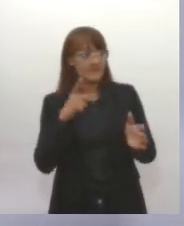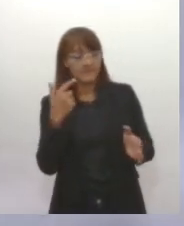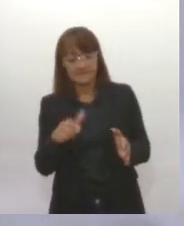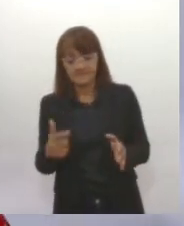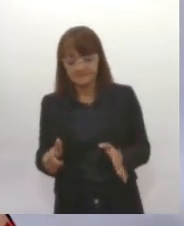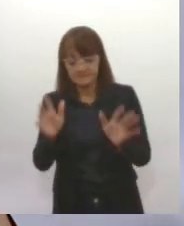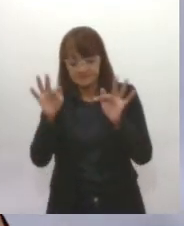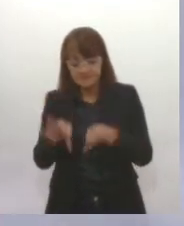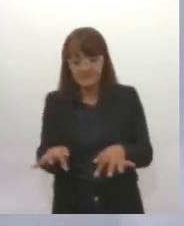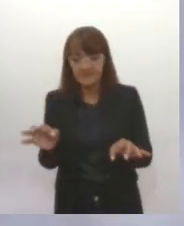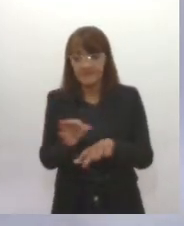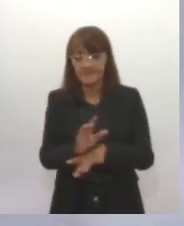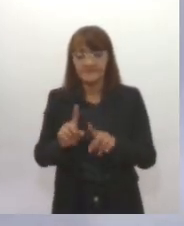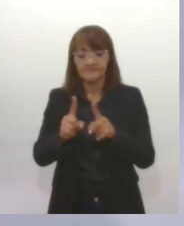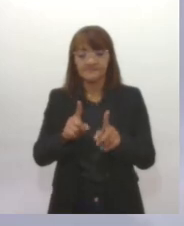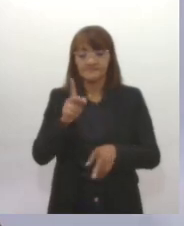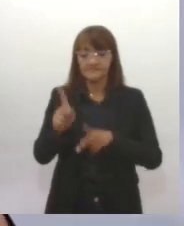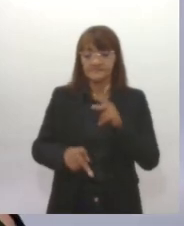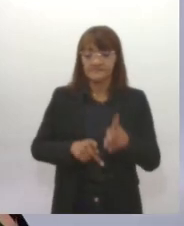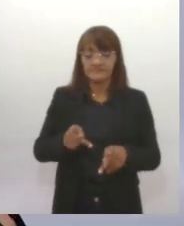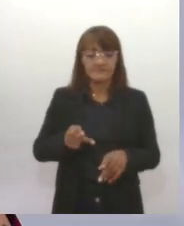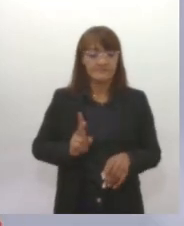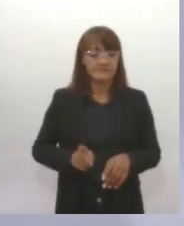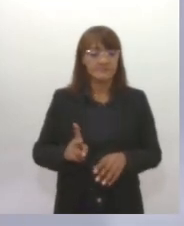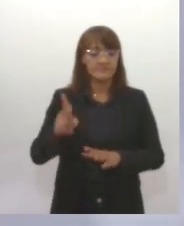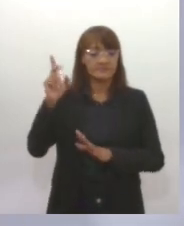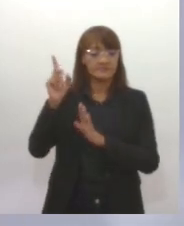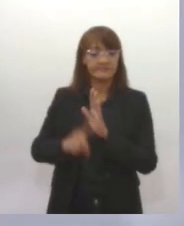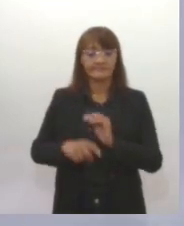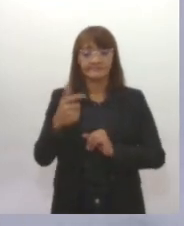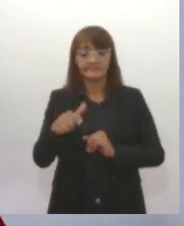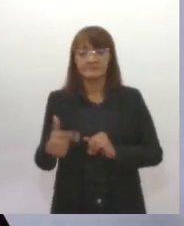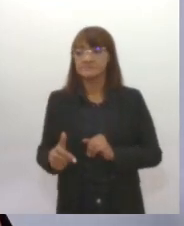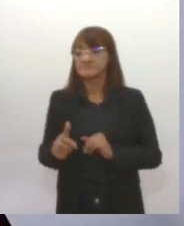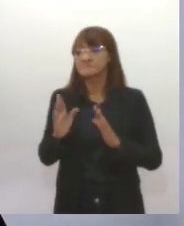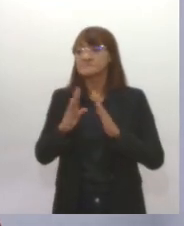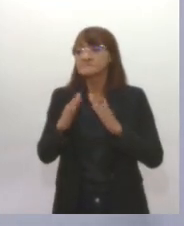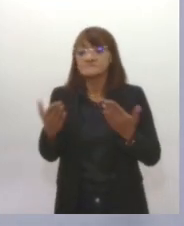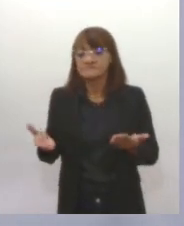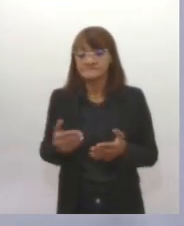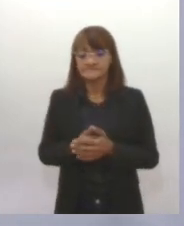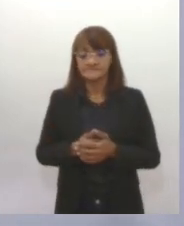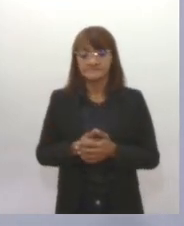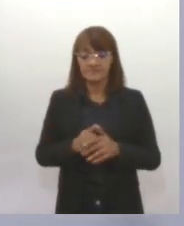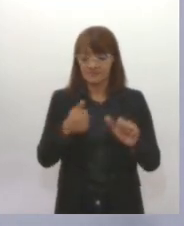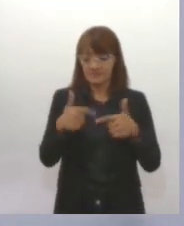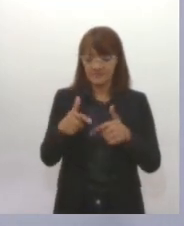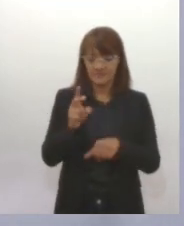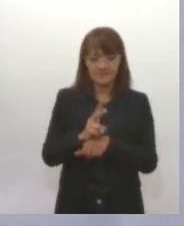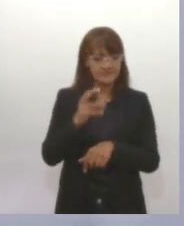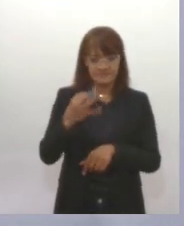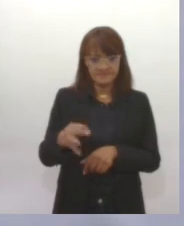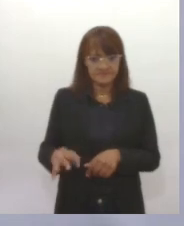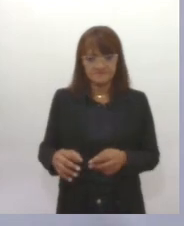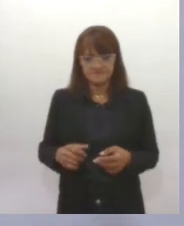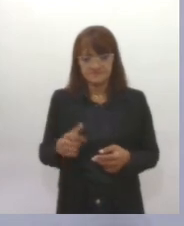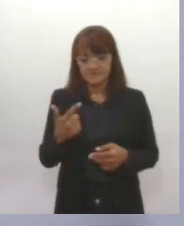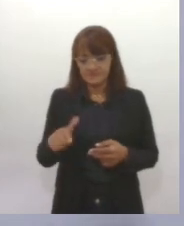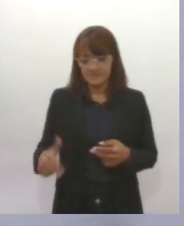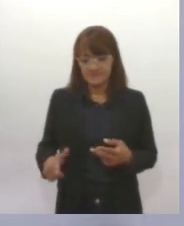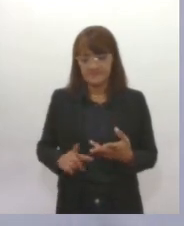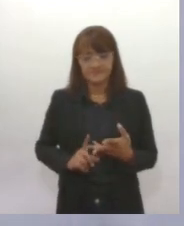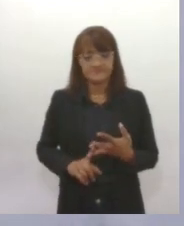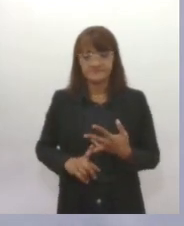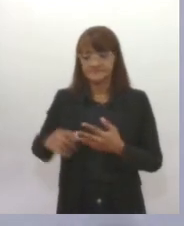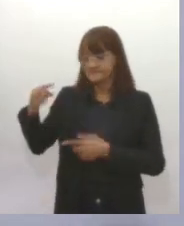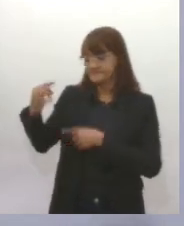negra não teve direito à casa, não teve direito a emprego formal, não teve direito a políticas, né, de